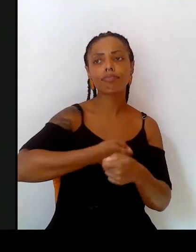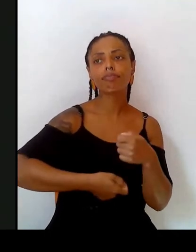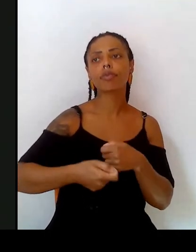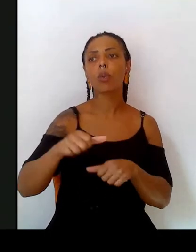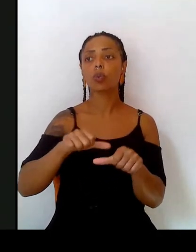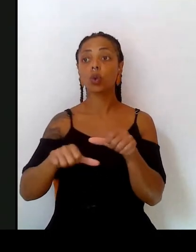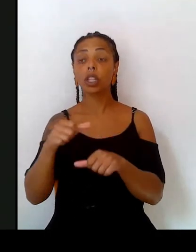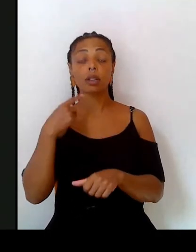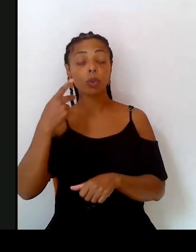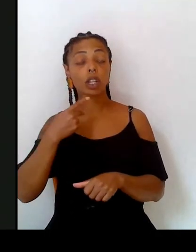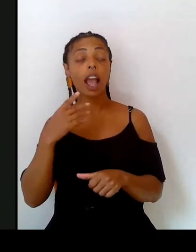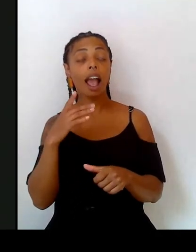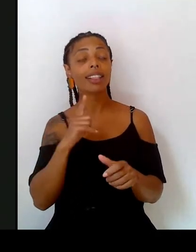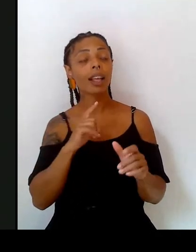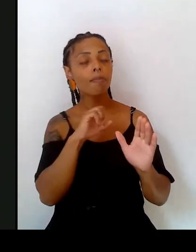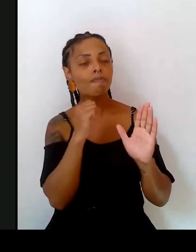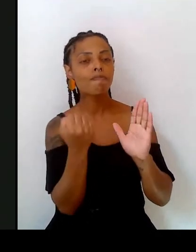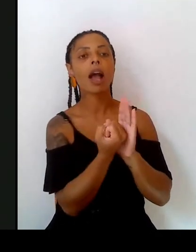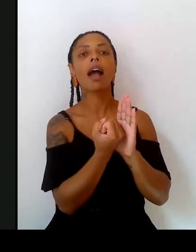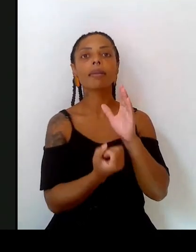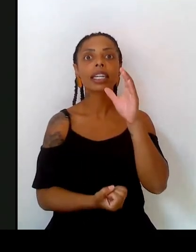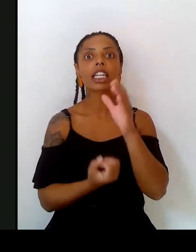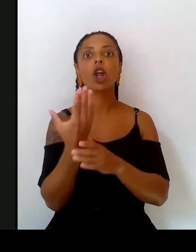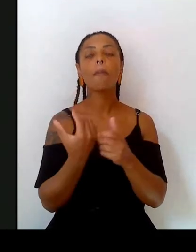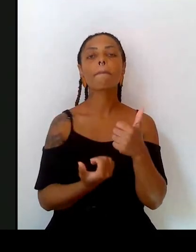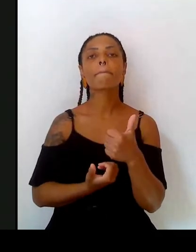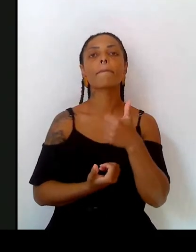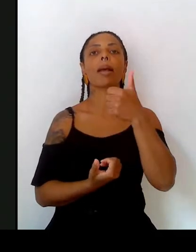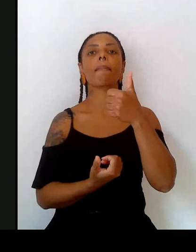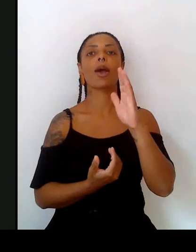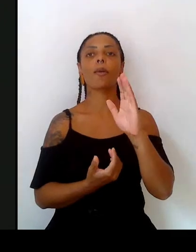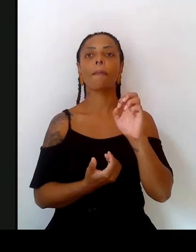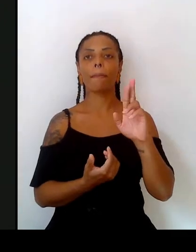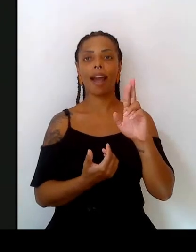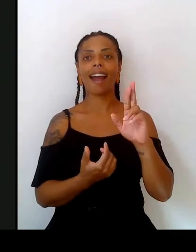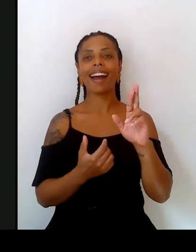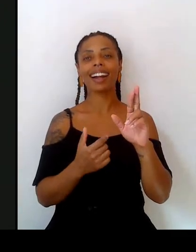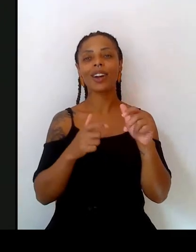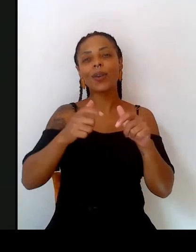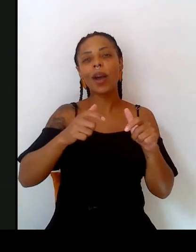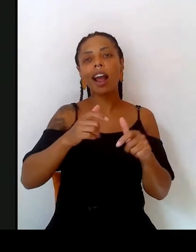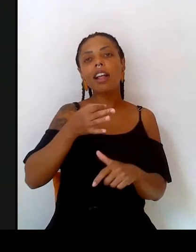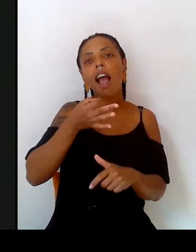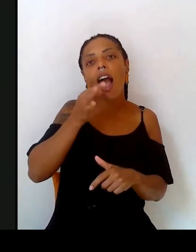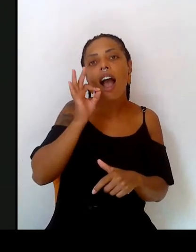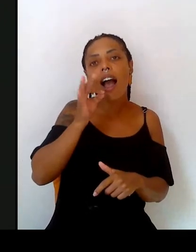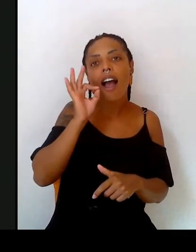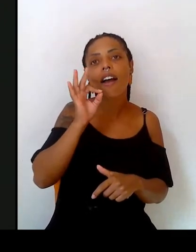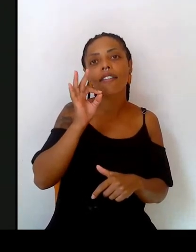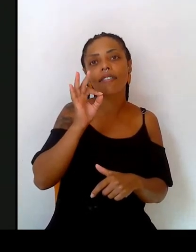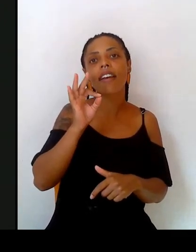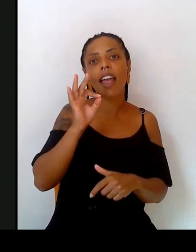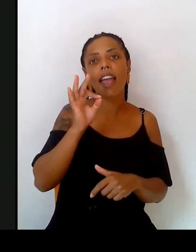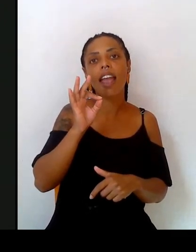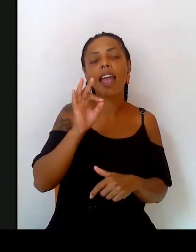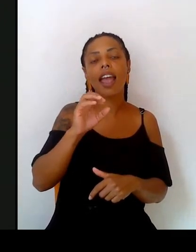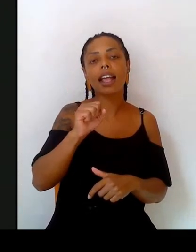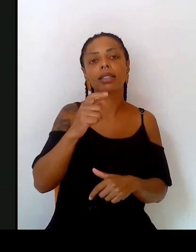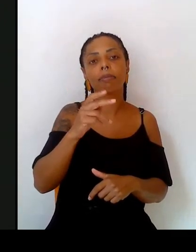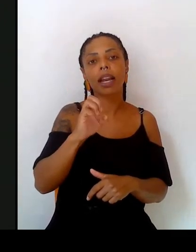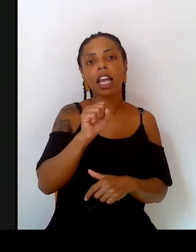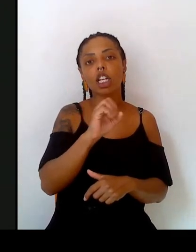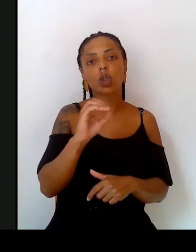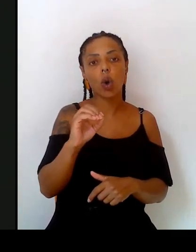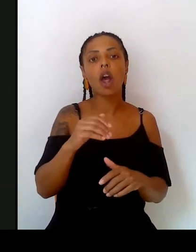abriu então primeiro da primeira cafeteria de café expresso na rua então é o momento